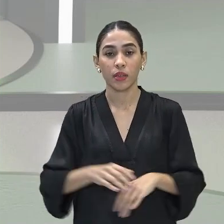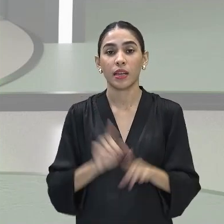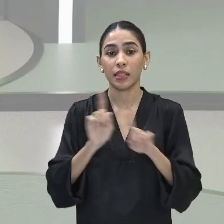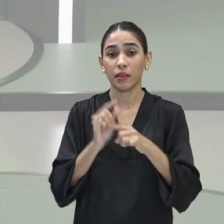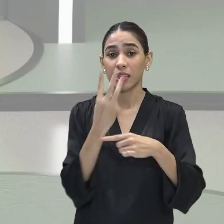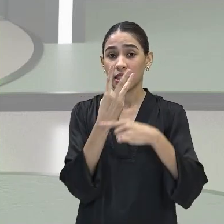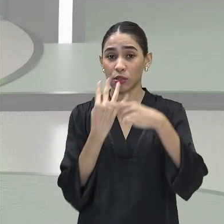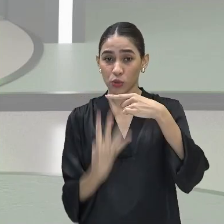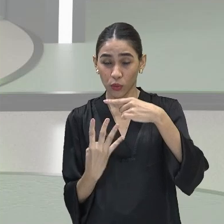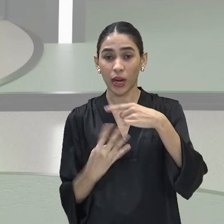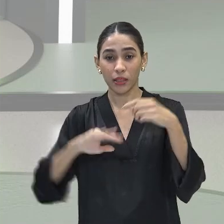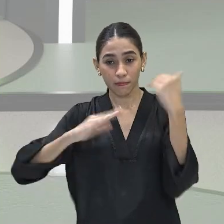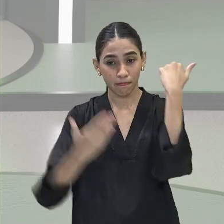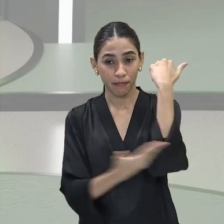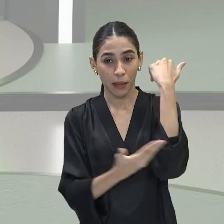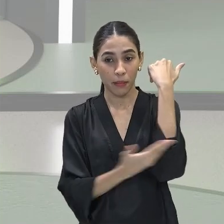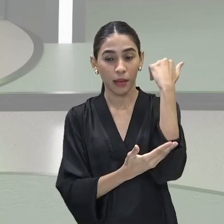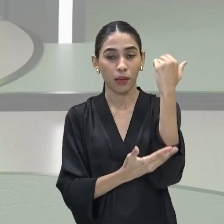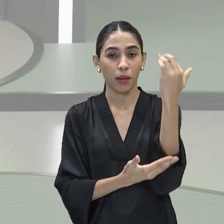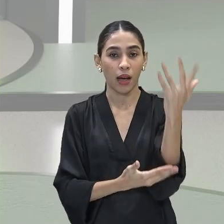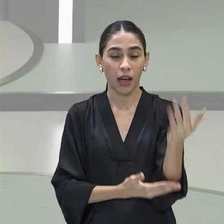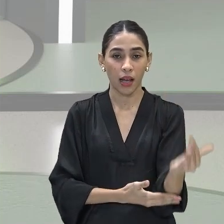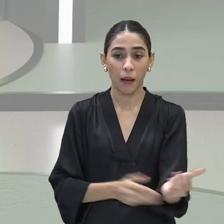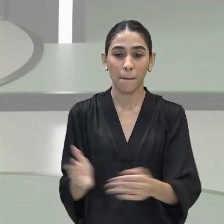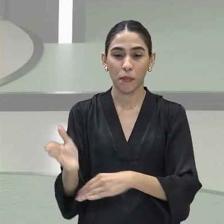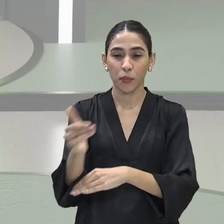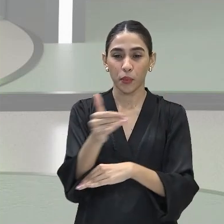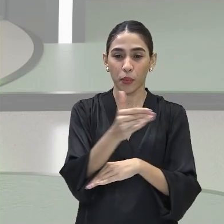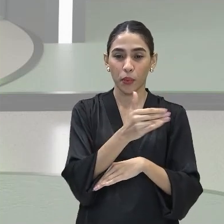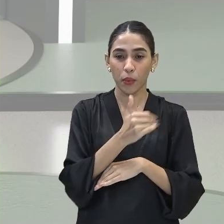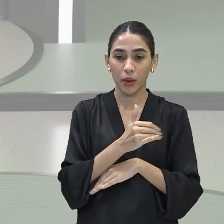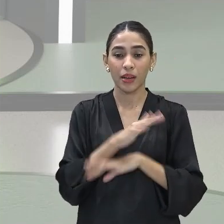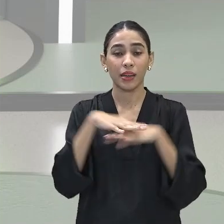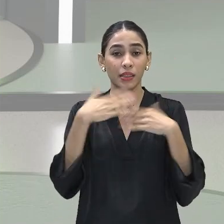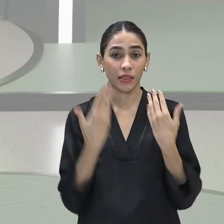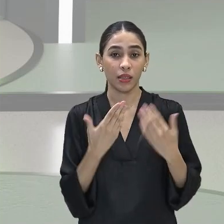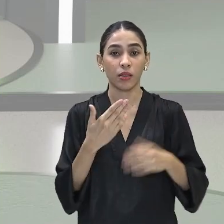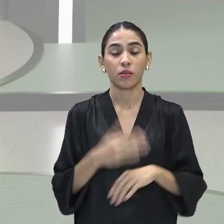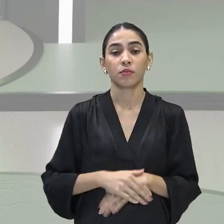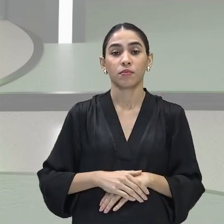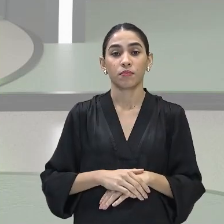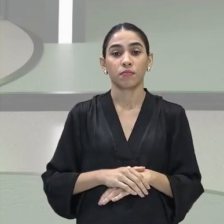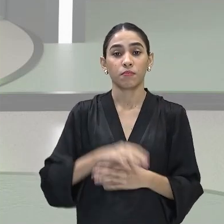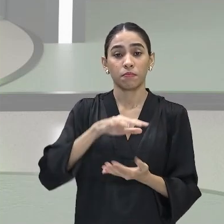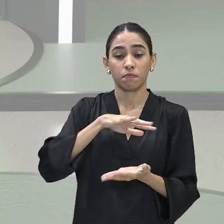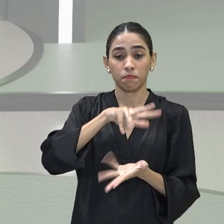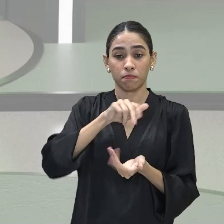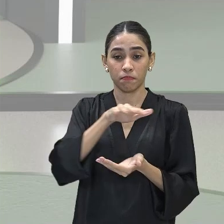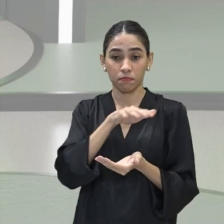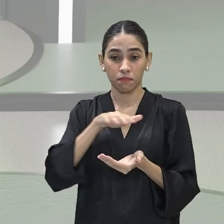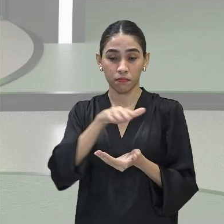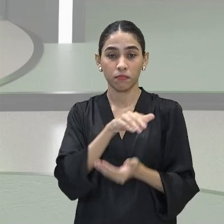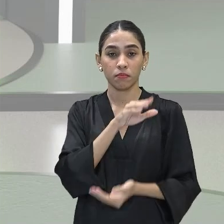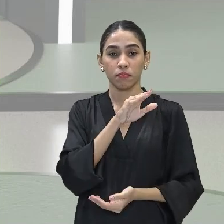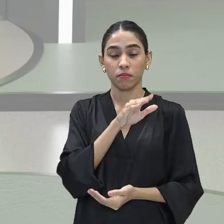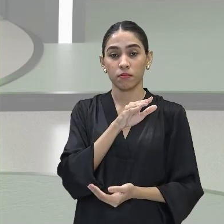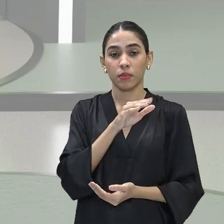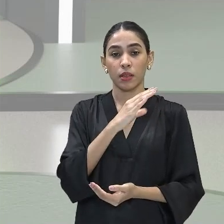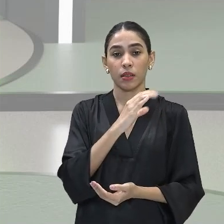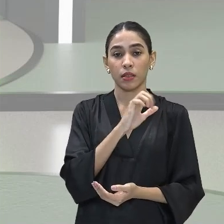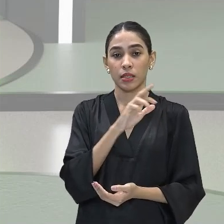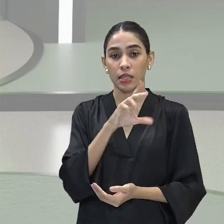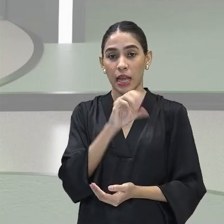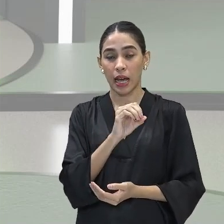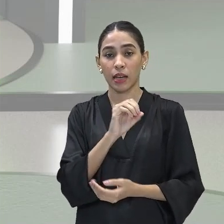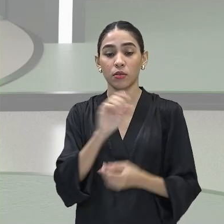já foi desmatada ou devastada, tá? Então, esses biomas, tanto do Cerrado quanto da Mata